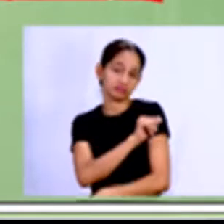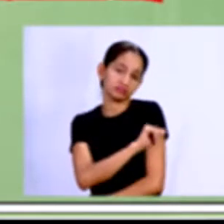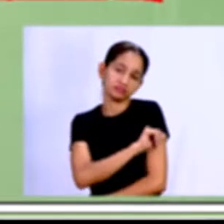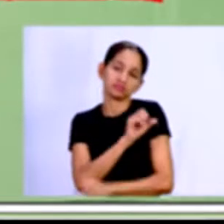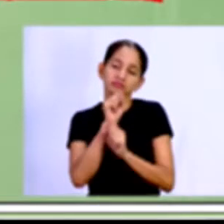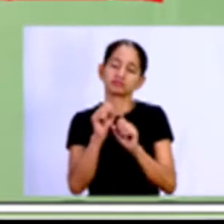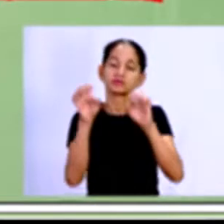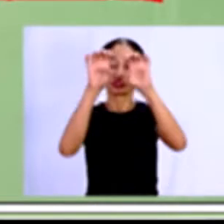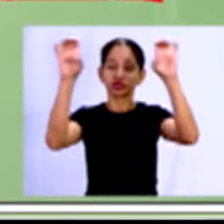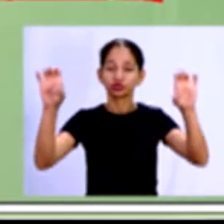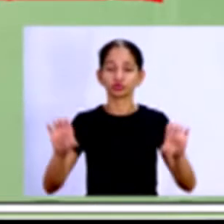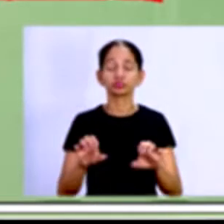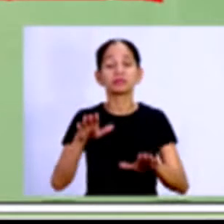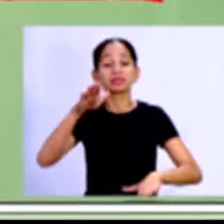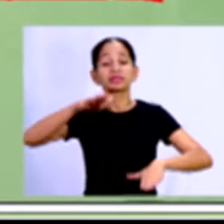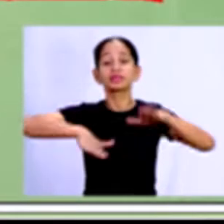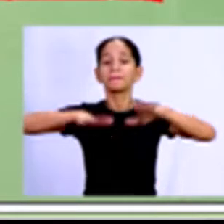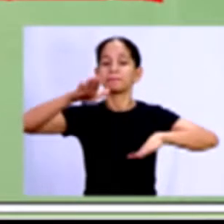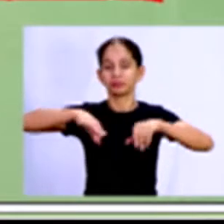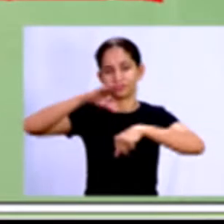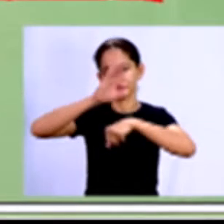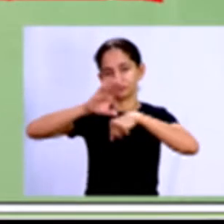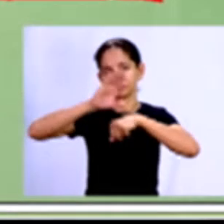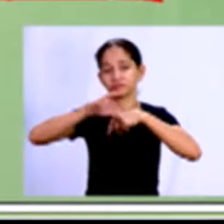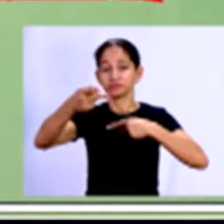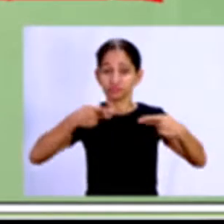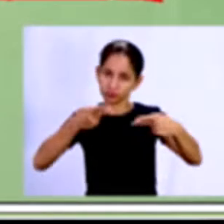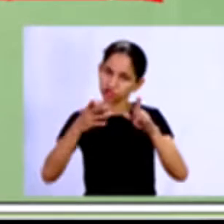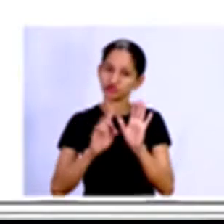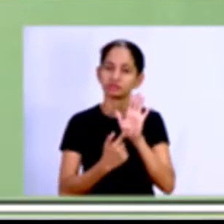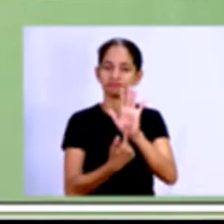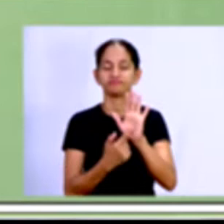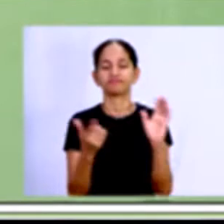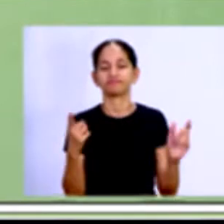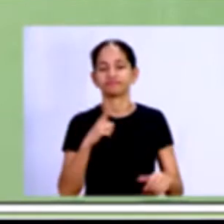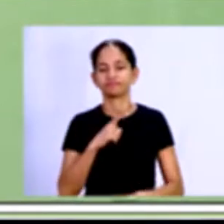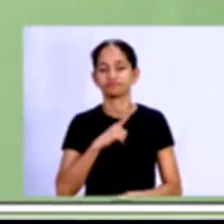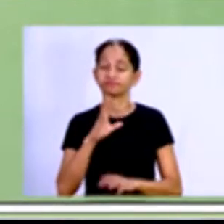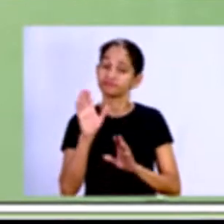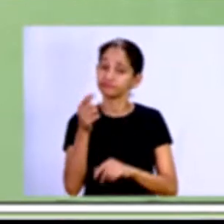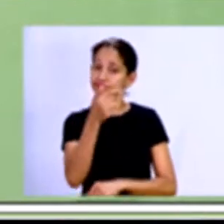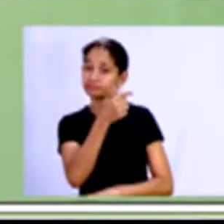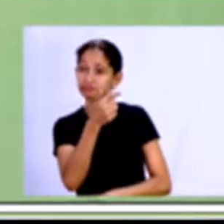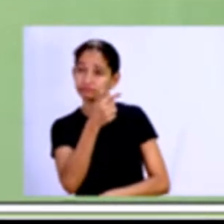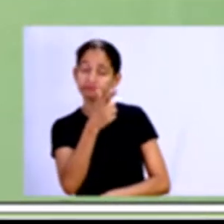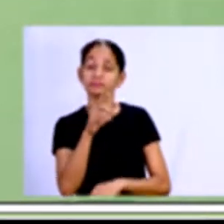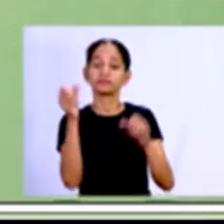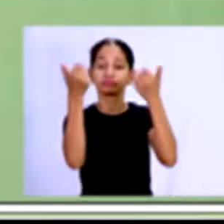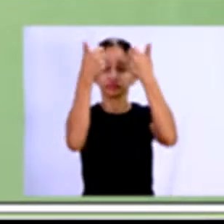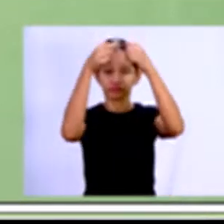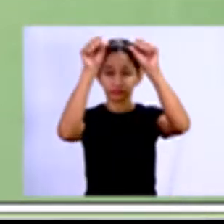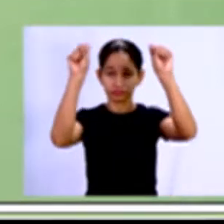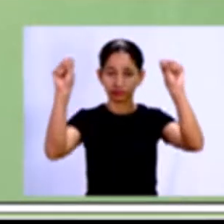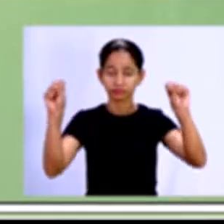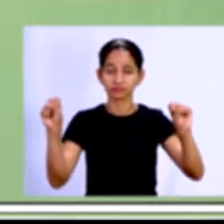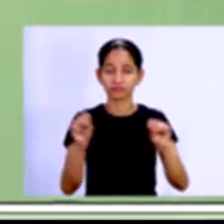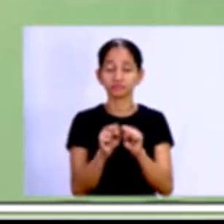estrutura e do projeto do curso. Então, este é o sistema,